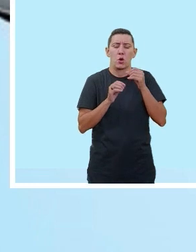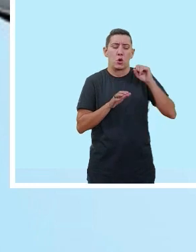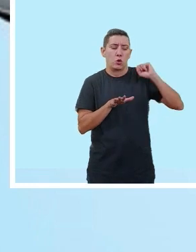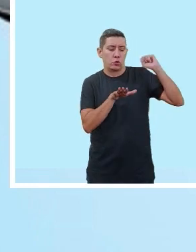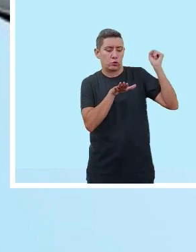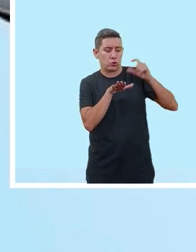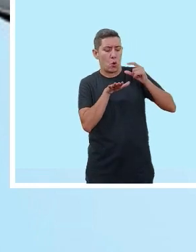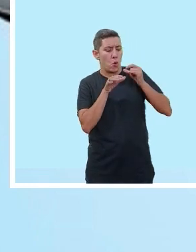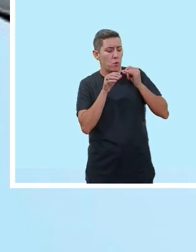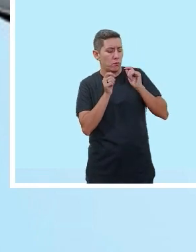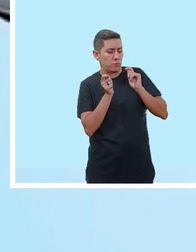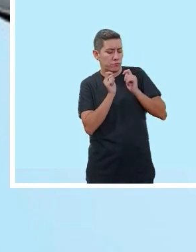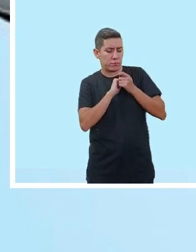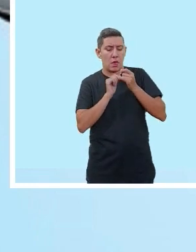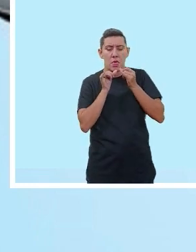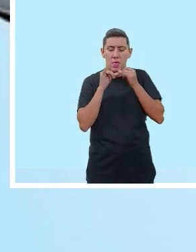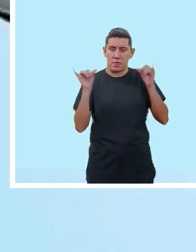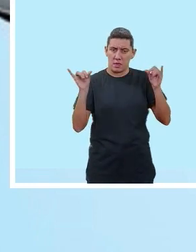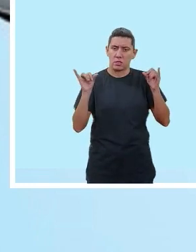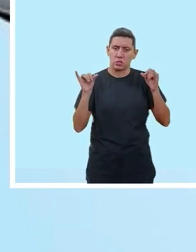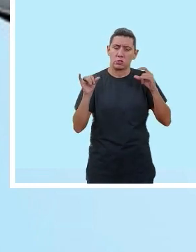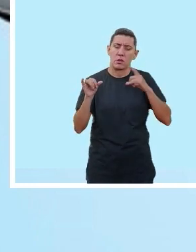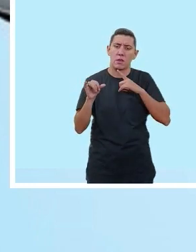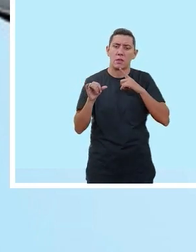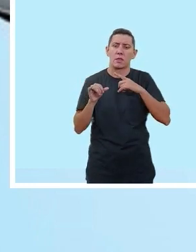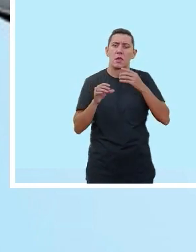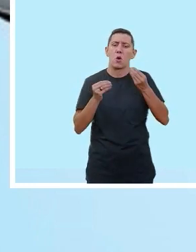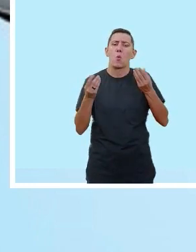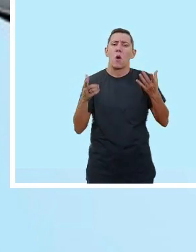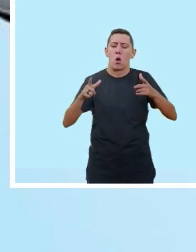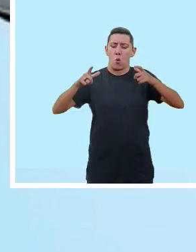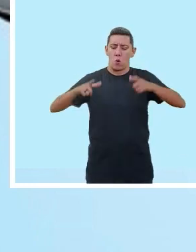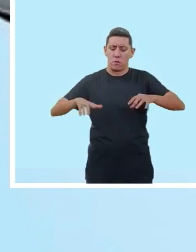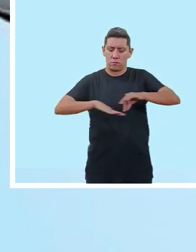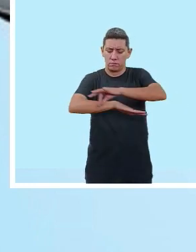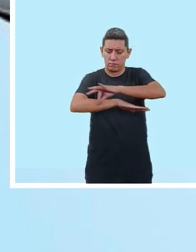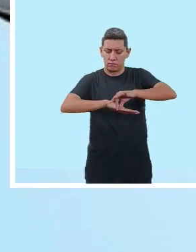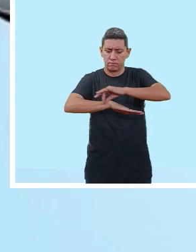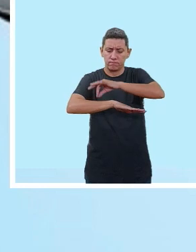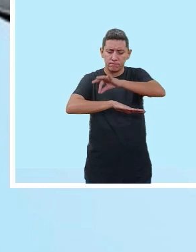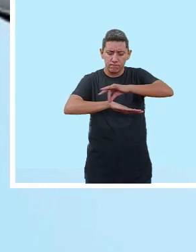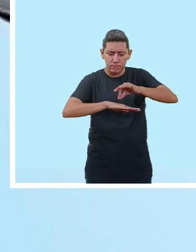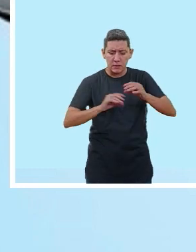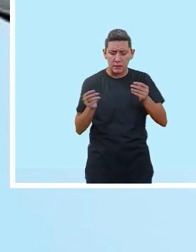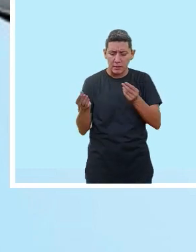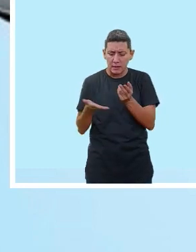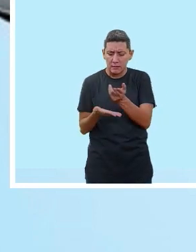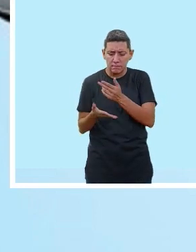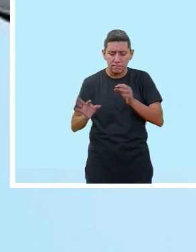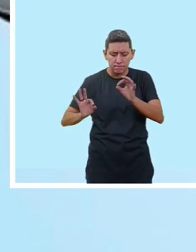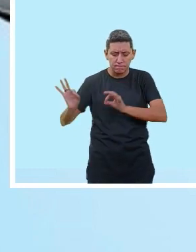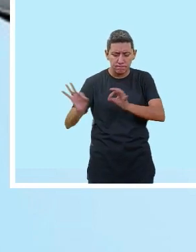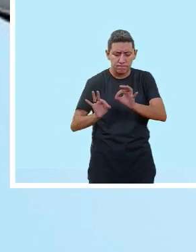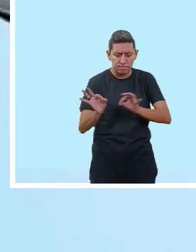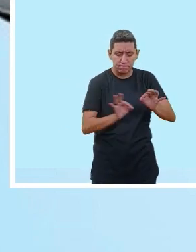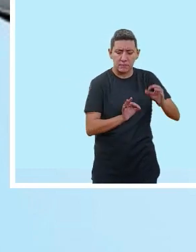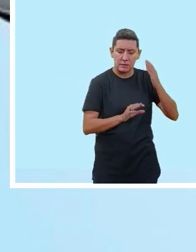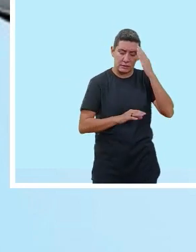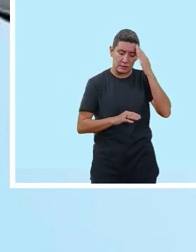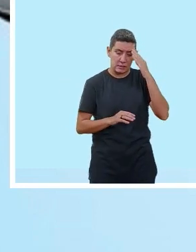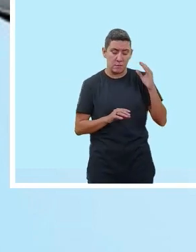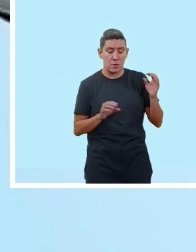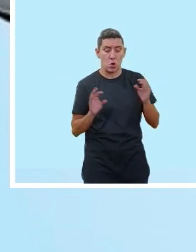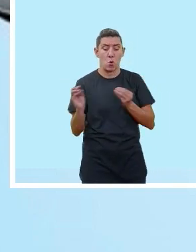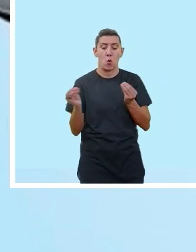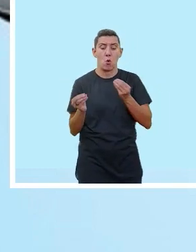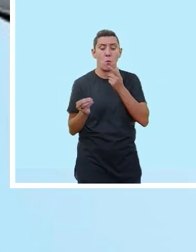né? Então, você pode ter grandes plantas de geração fotovoltaica, que essas plantas têm uma geração de consumo